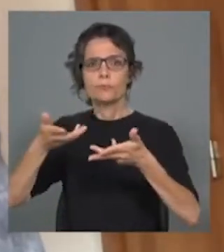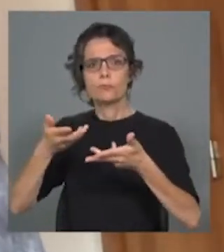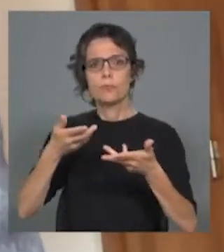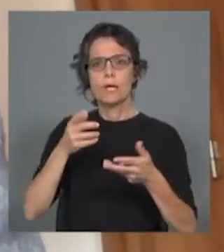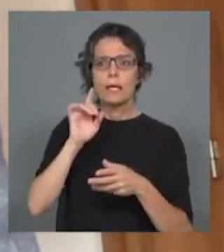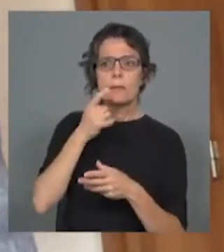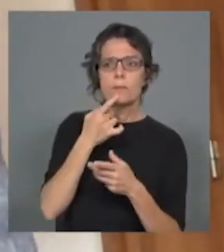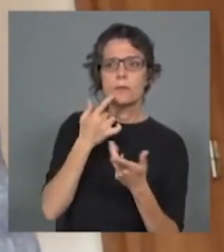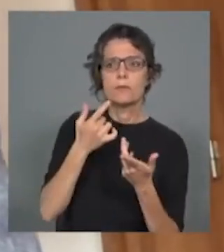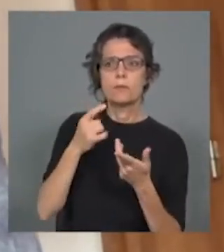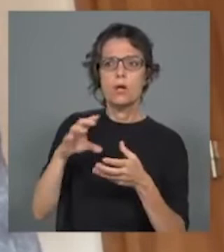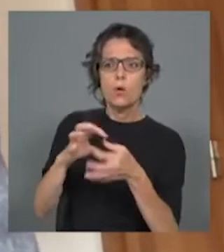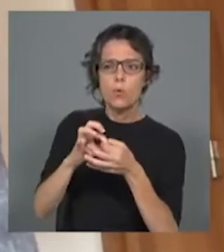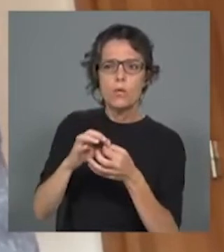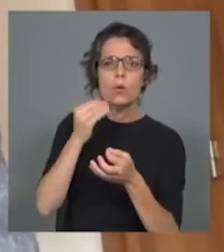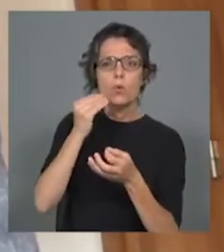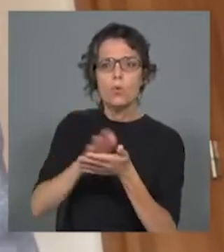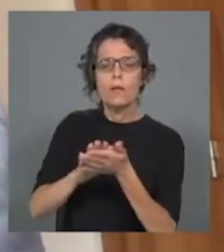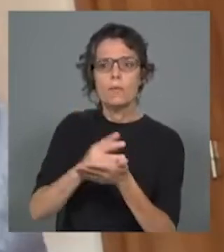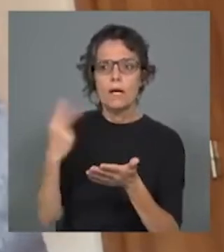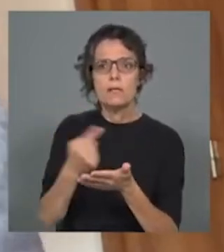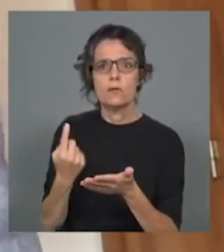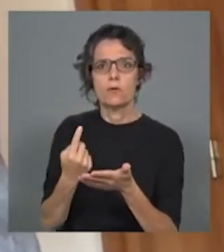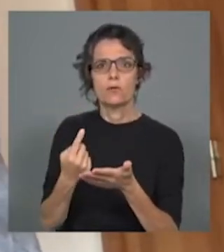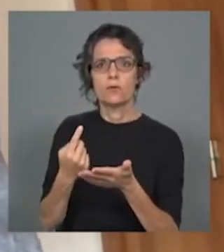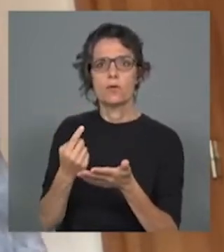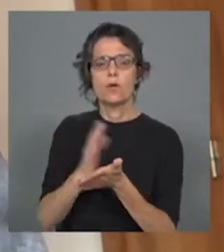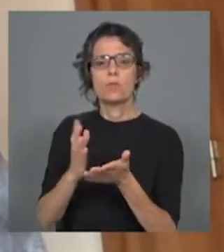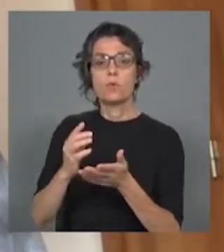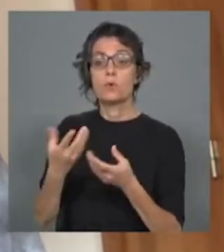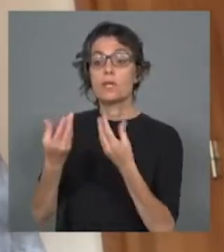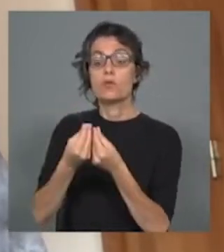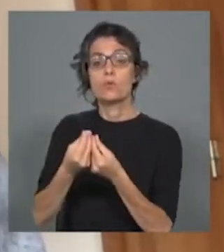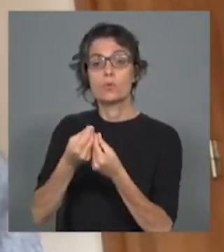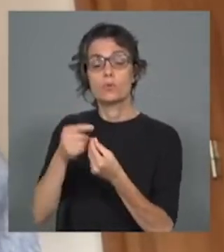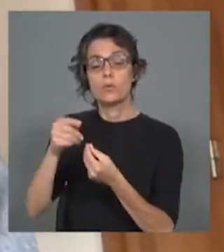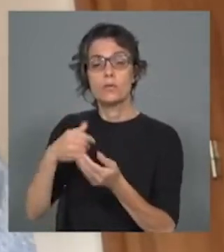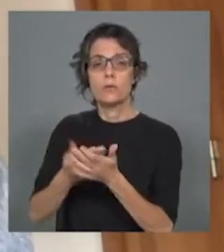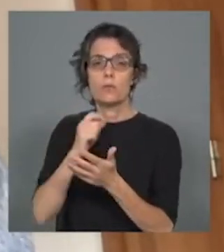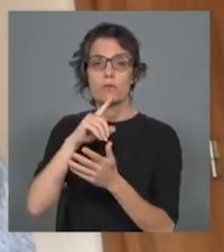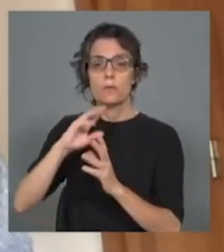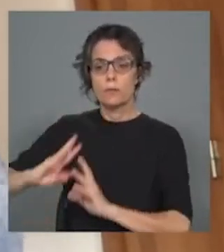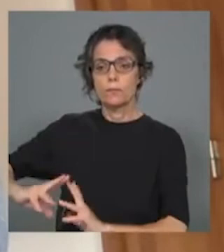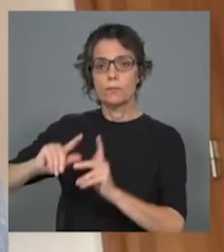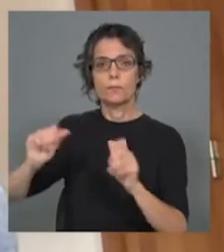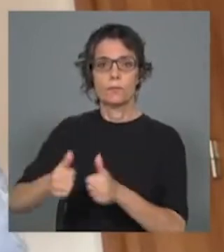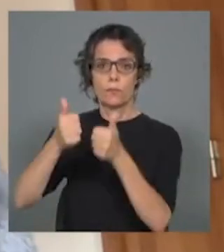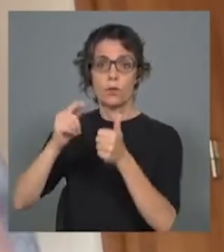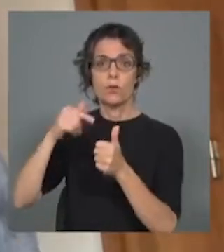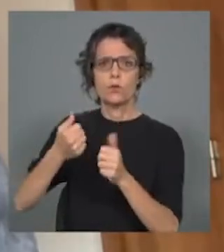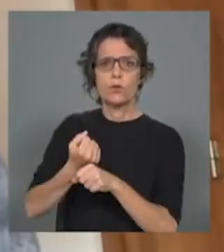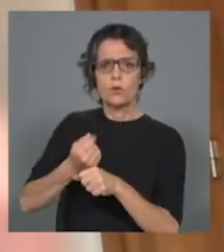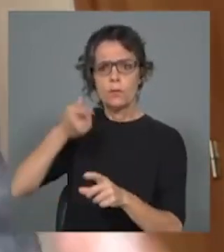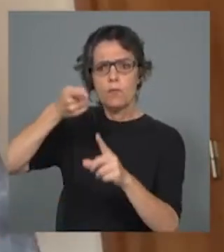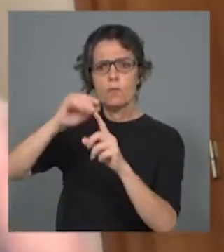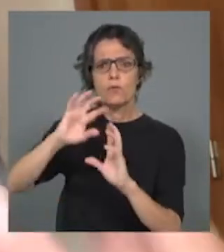une. E há muito que nos une. Esta procura por sermos pessoas melhores, procurarmos servir a humanidade, trabalharmos para um mundo melhor